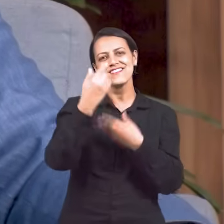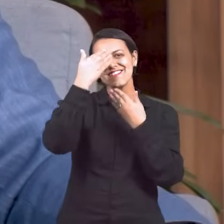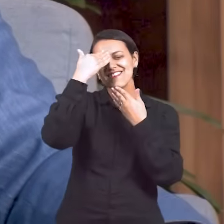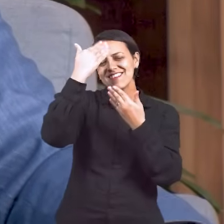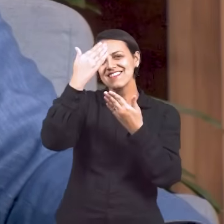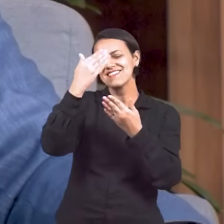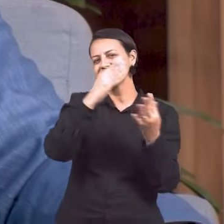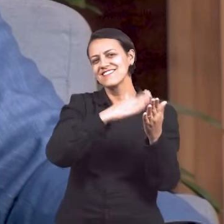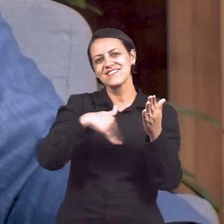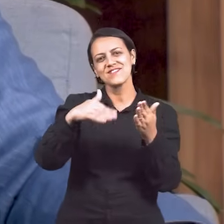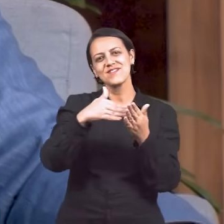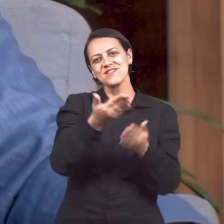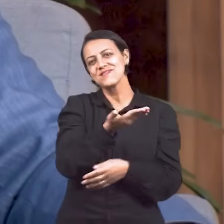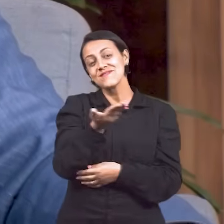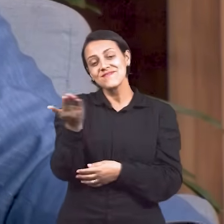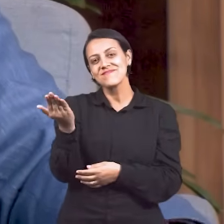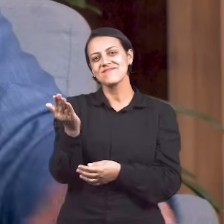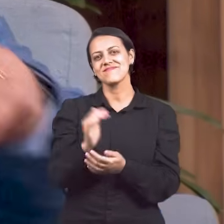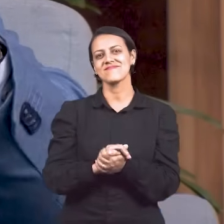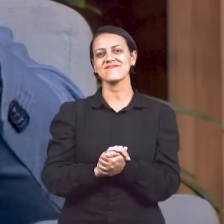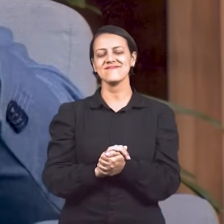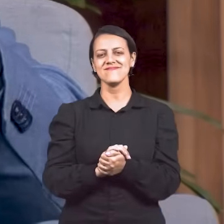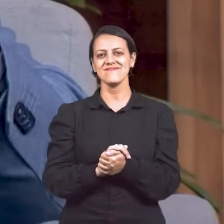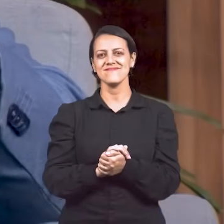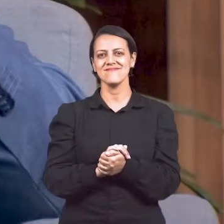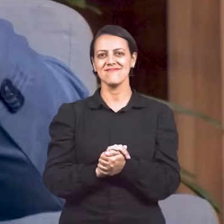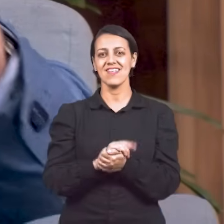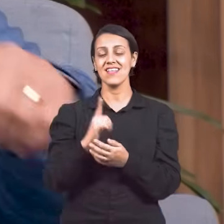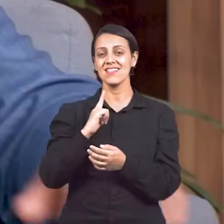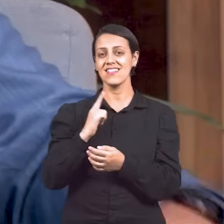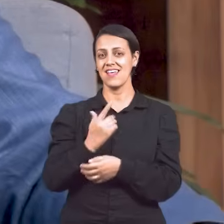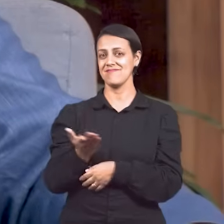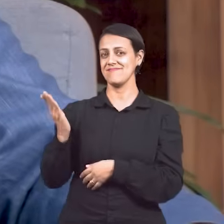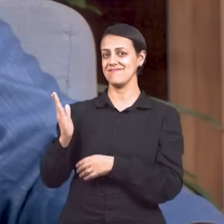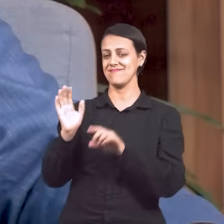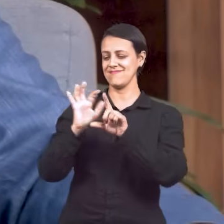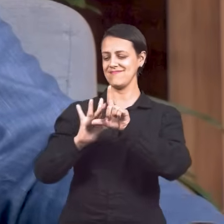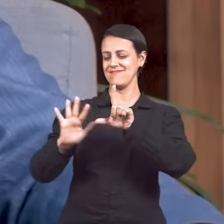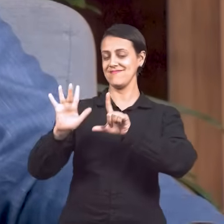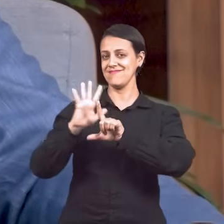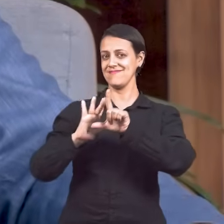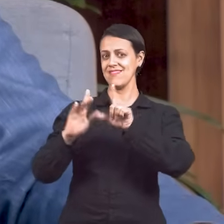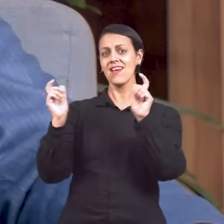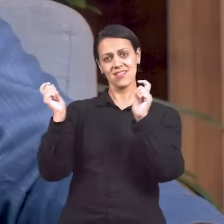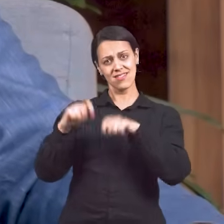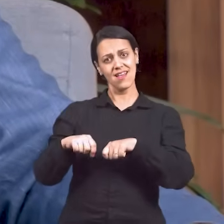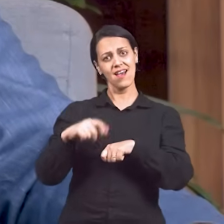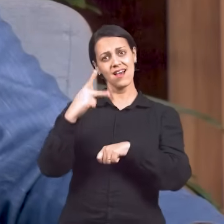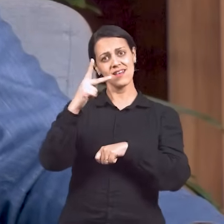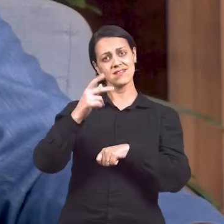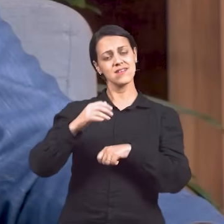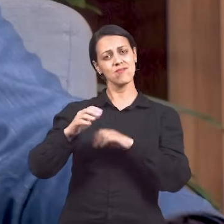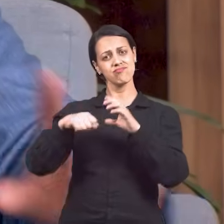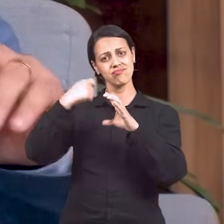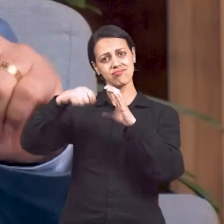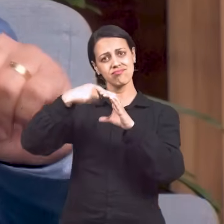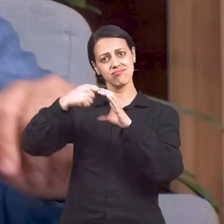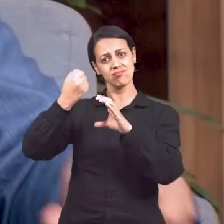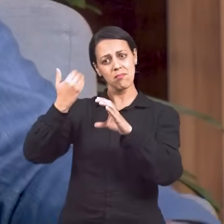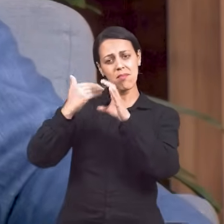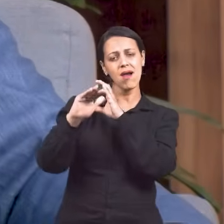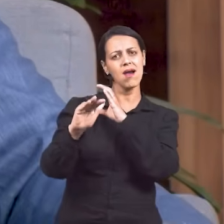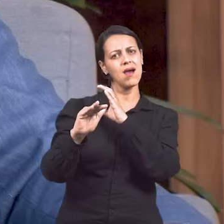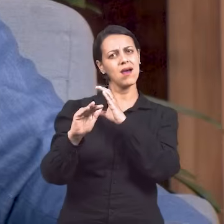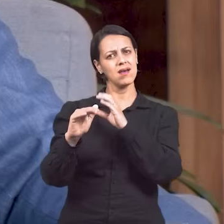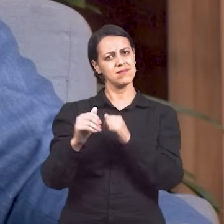têm participado. Esse QR Code na tela aqui é para você enviar o seu vídeo, é para você contribuir com o programa. Não deixe de